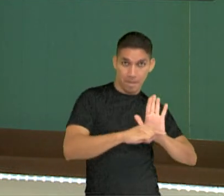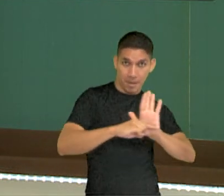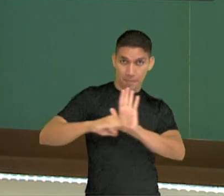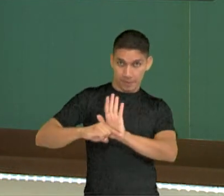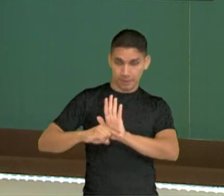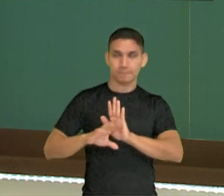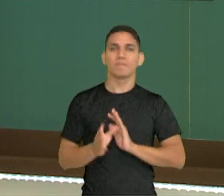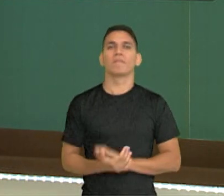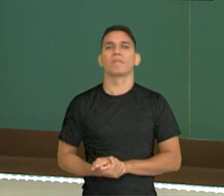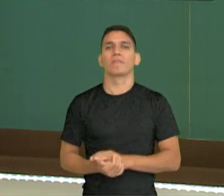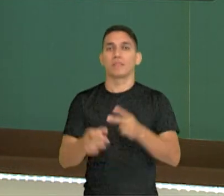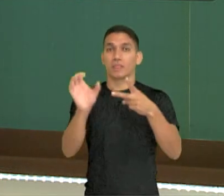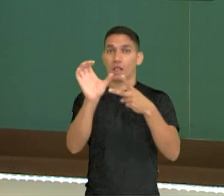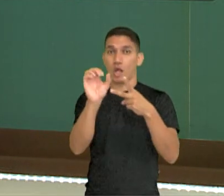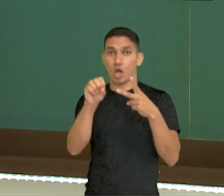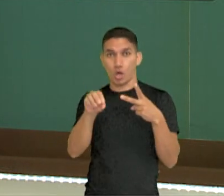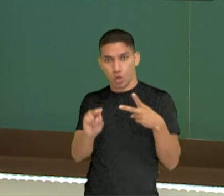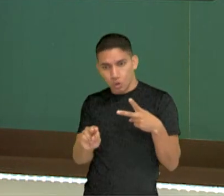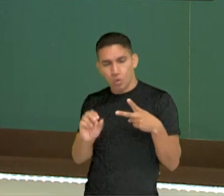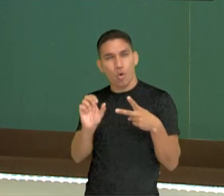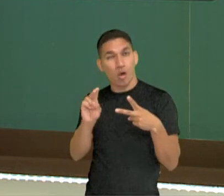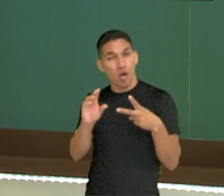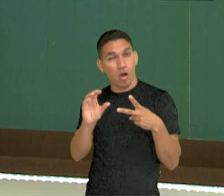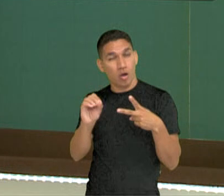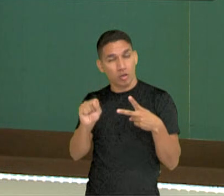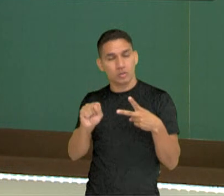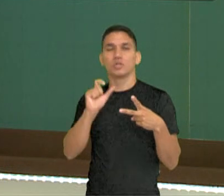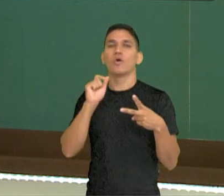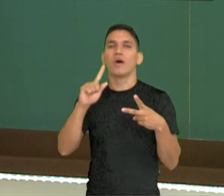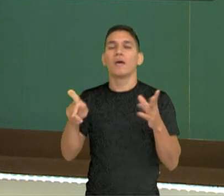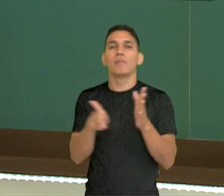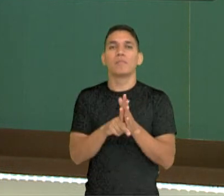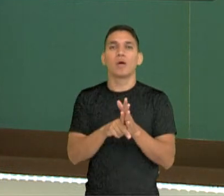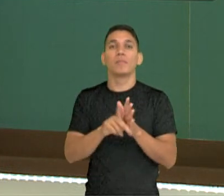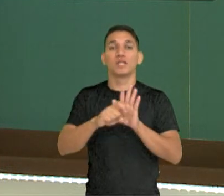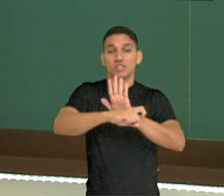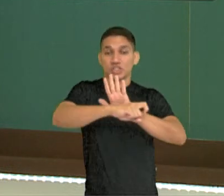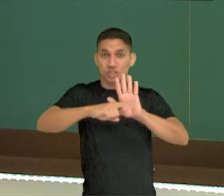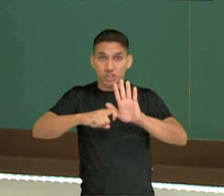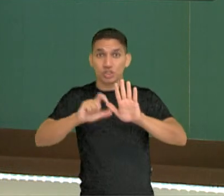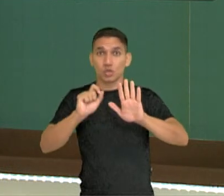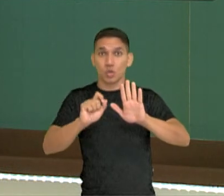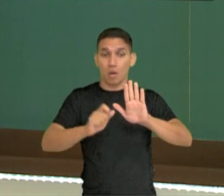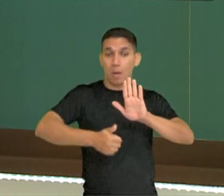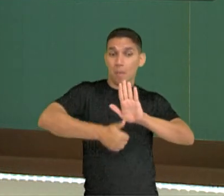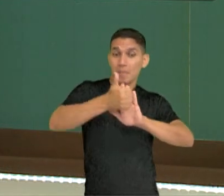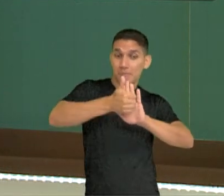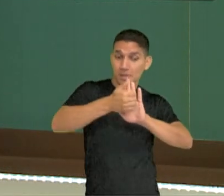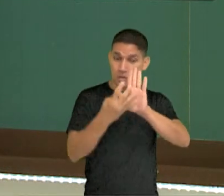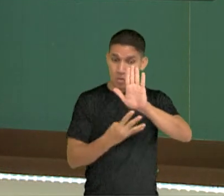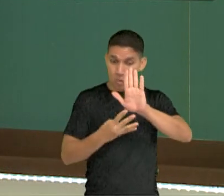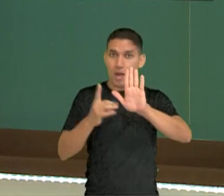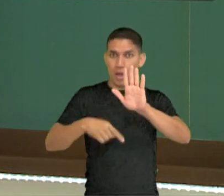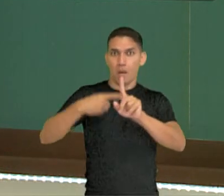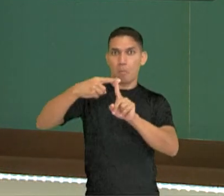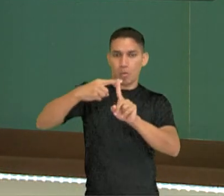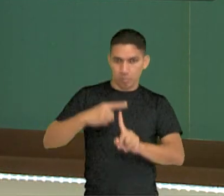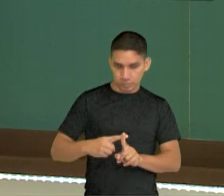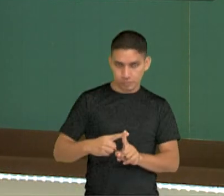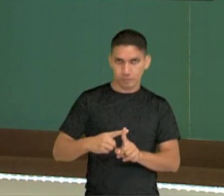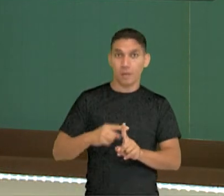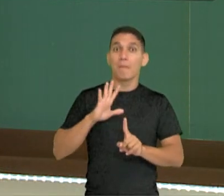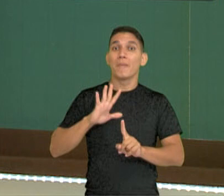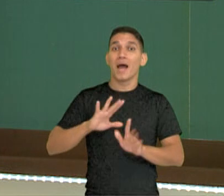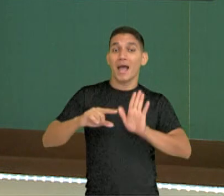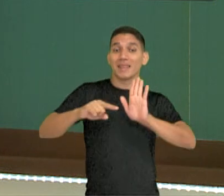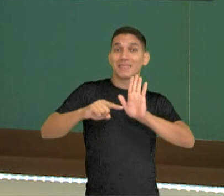ângulo sobre o eixo x, ou seja, positivo para os ângulos que estão no primeiro e quarto quadrante e são valores negativos